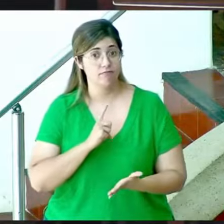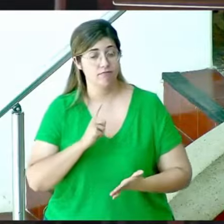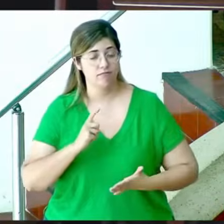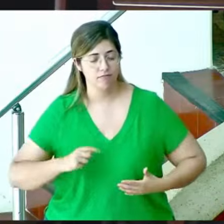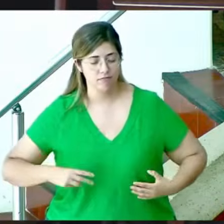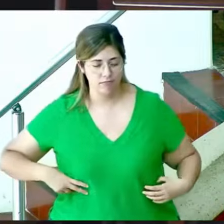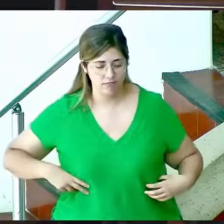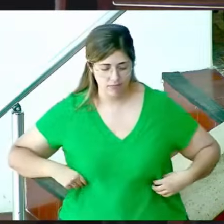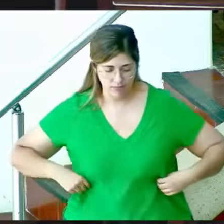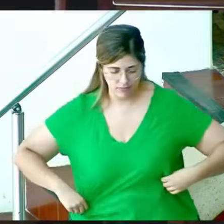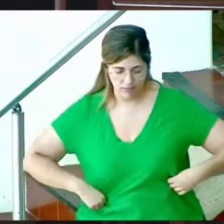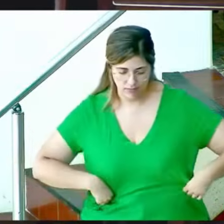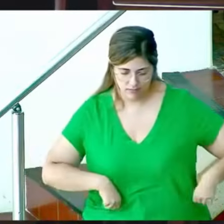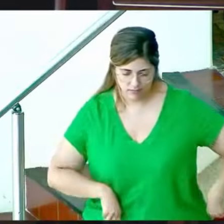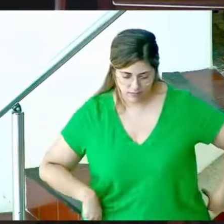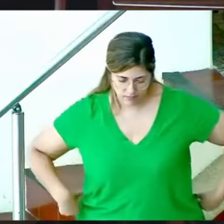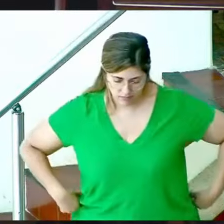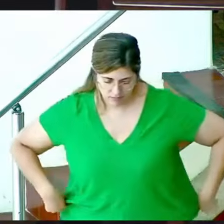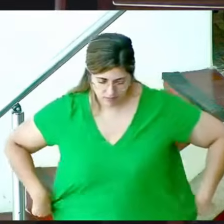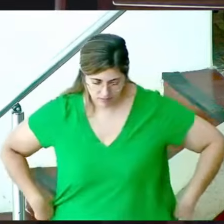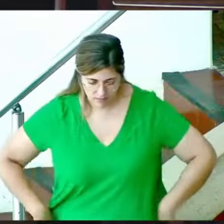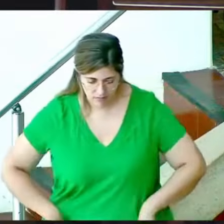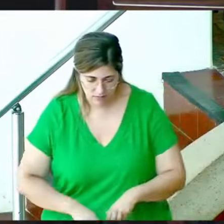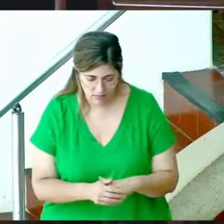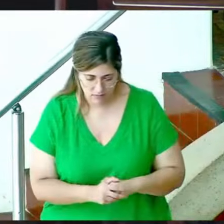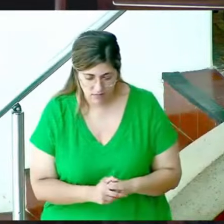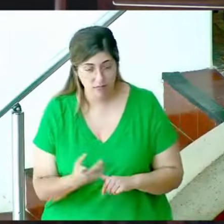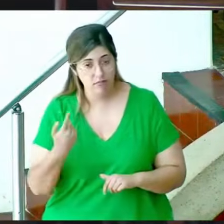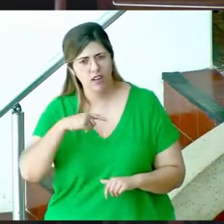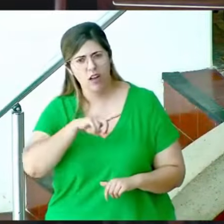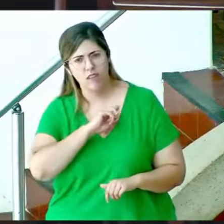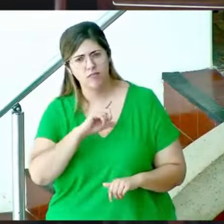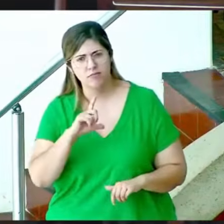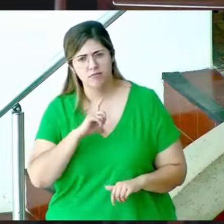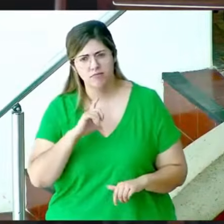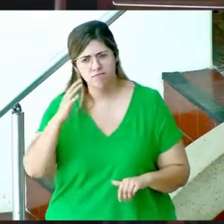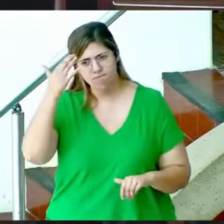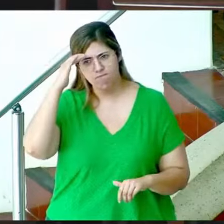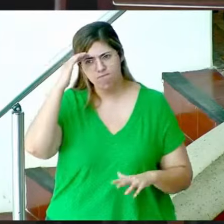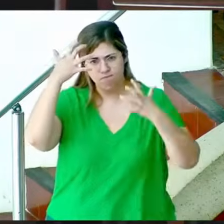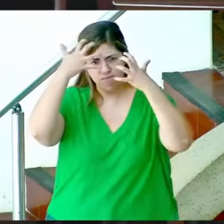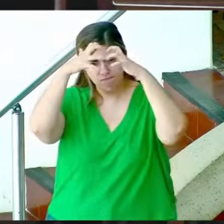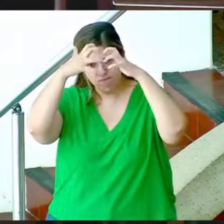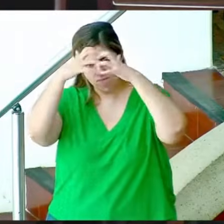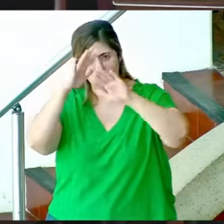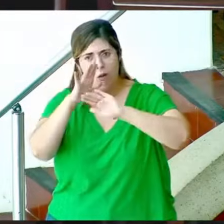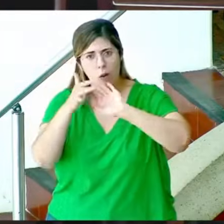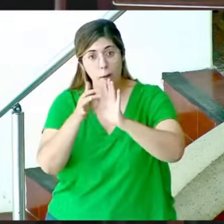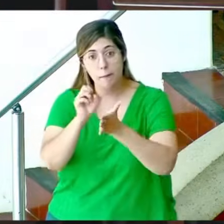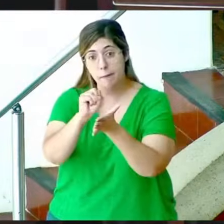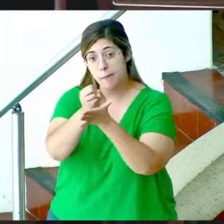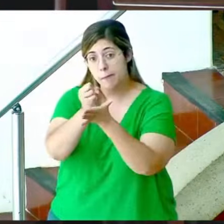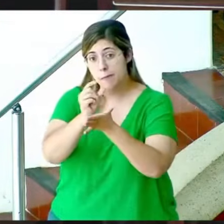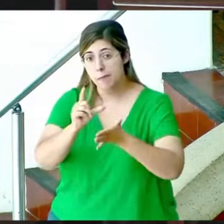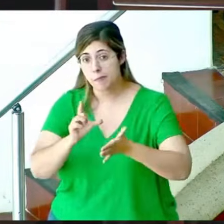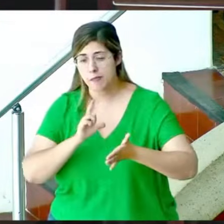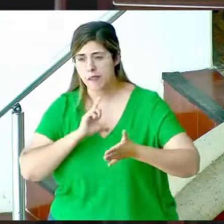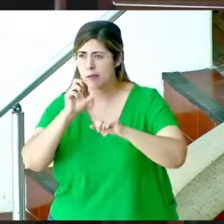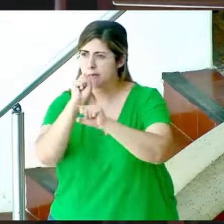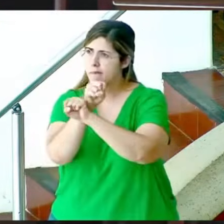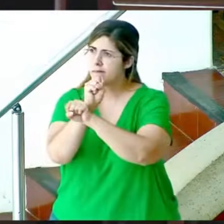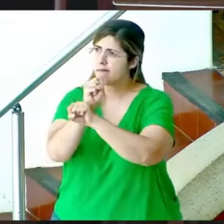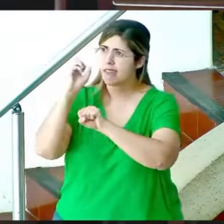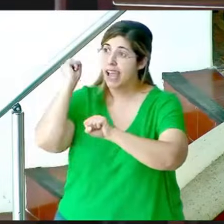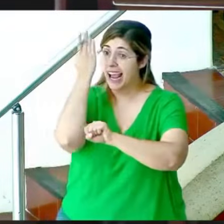isso, cingindo o vosso entendimento, sede sóbrios, e esperai inteiramente na graça que vos